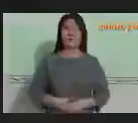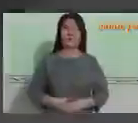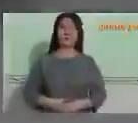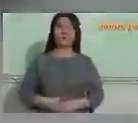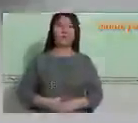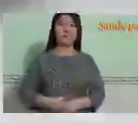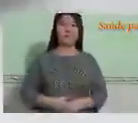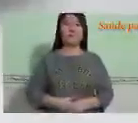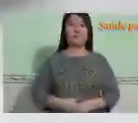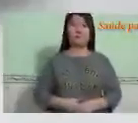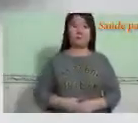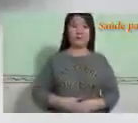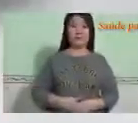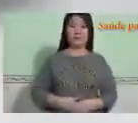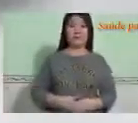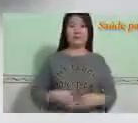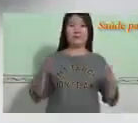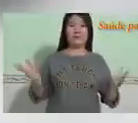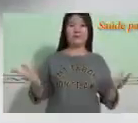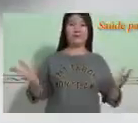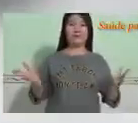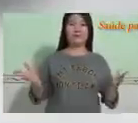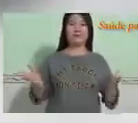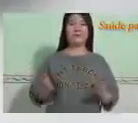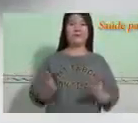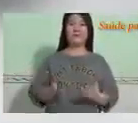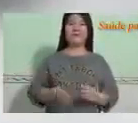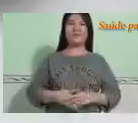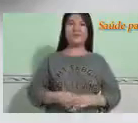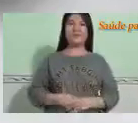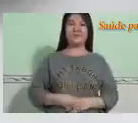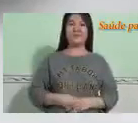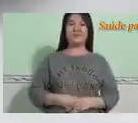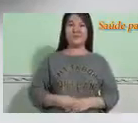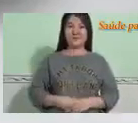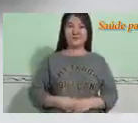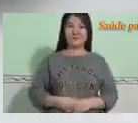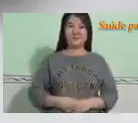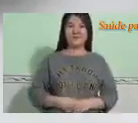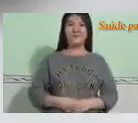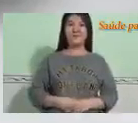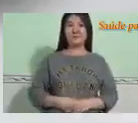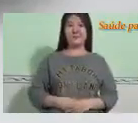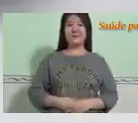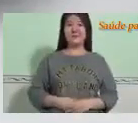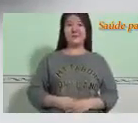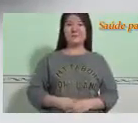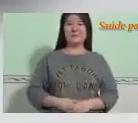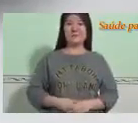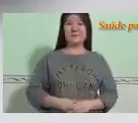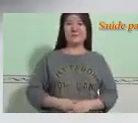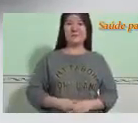Assista também o vídeo seguinte e saiba mais sobre como funciona a depilação a laser 2. Depilação a laser